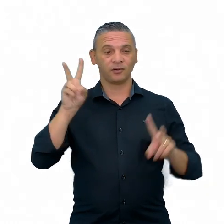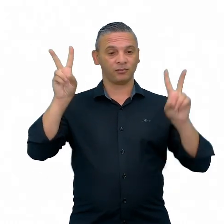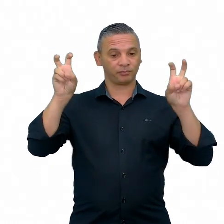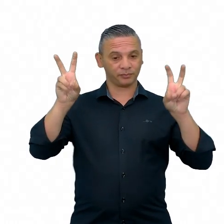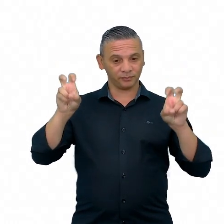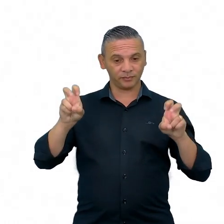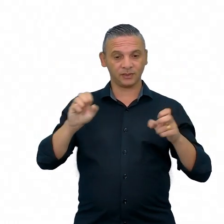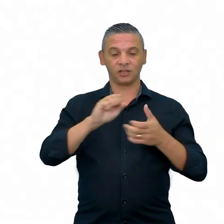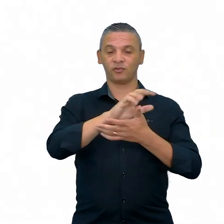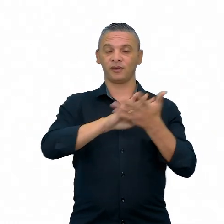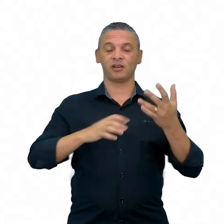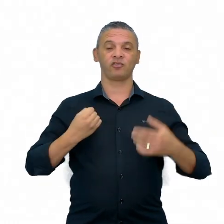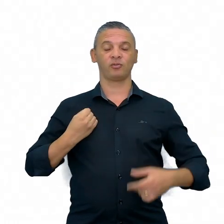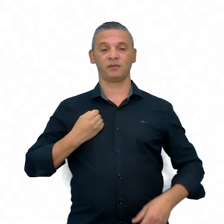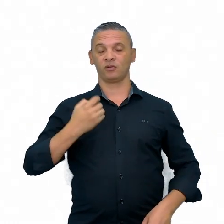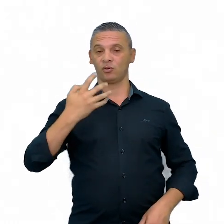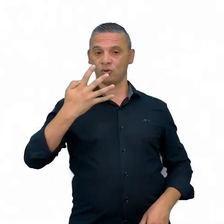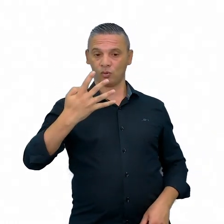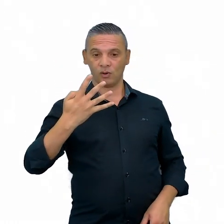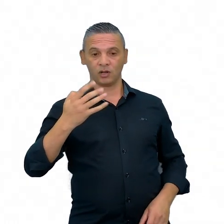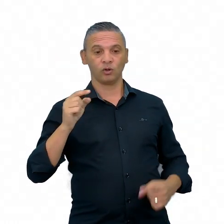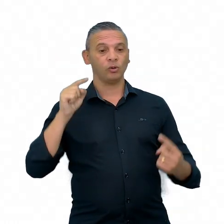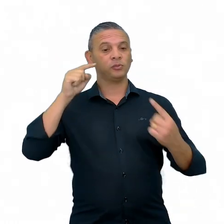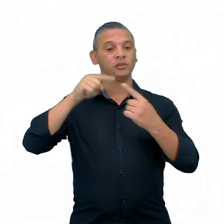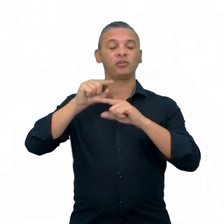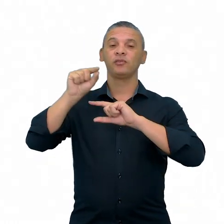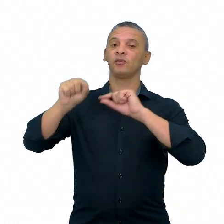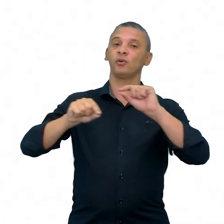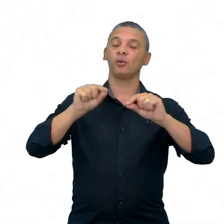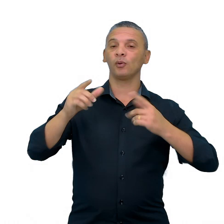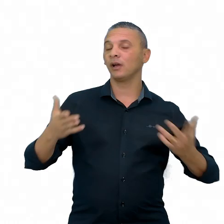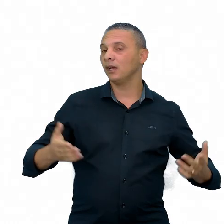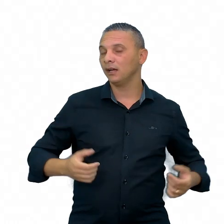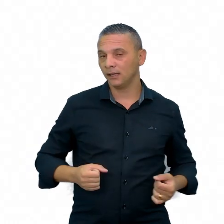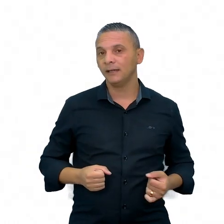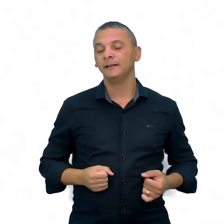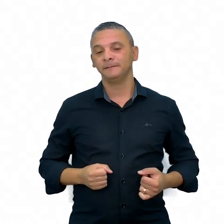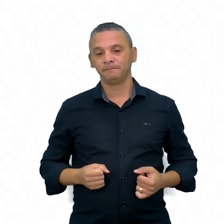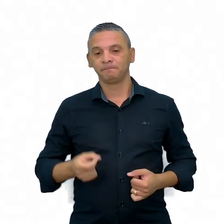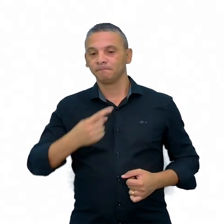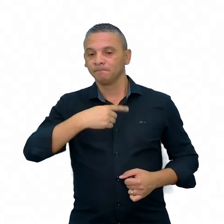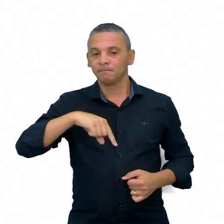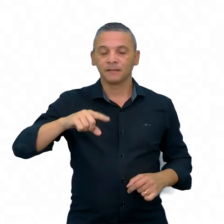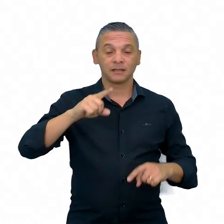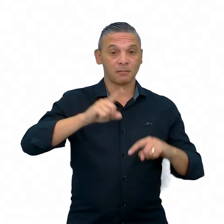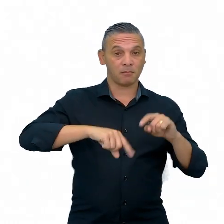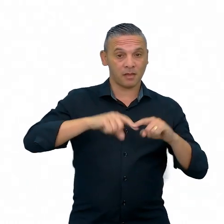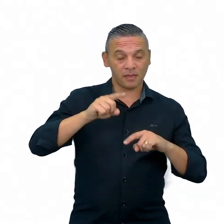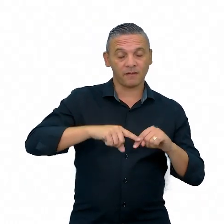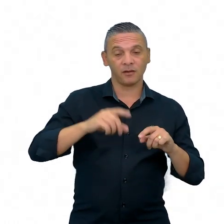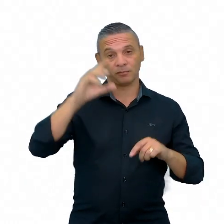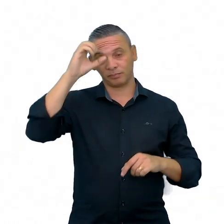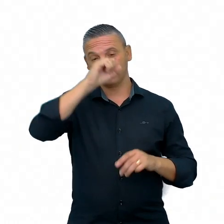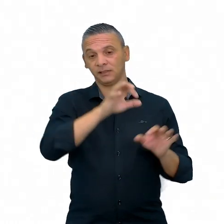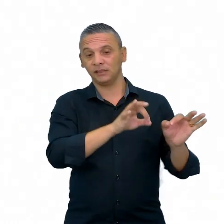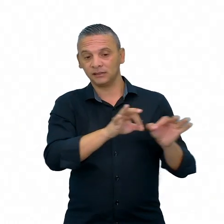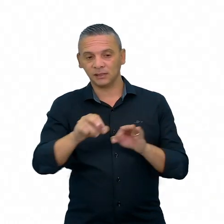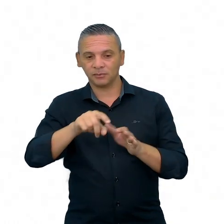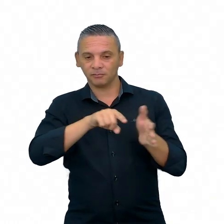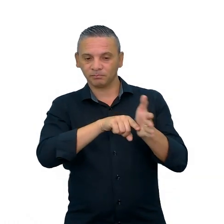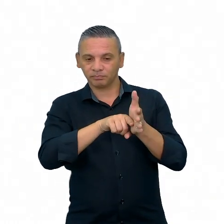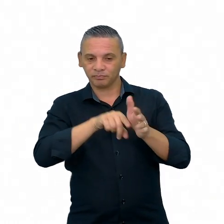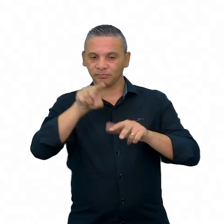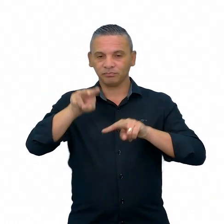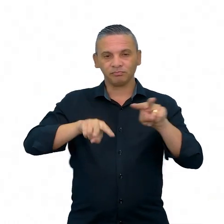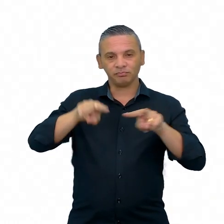de atividade 4, e o nosso intuito hoje é falar sobre o material Aprender Sempre, analisar essa sequência